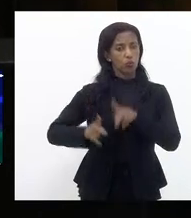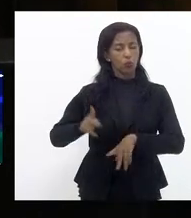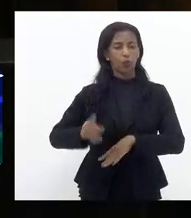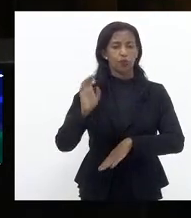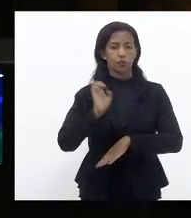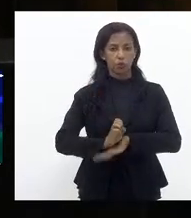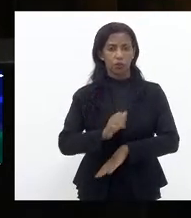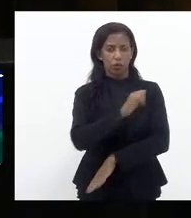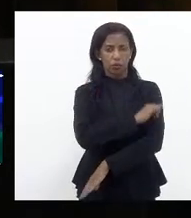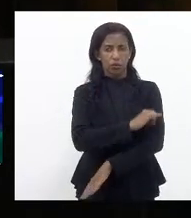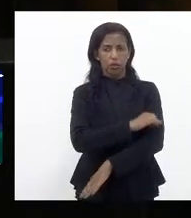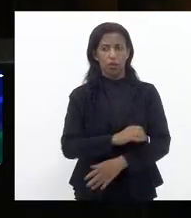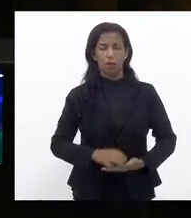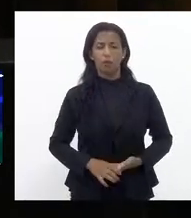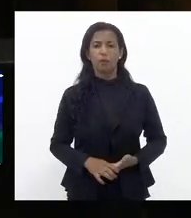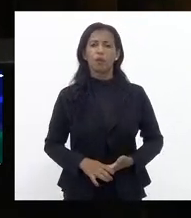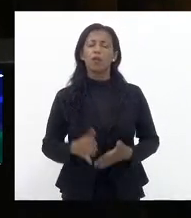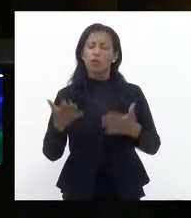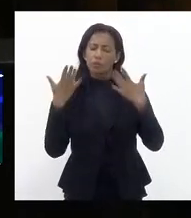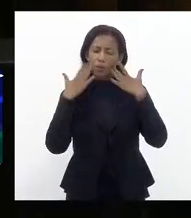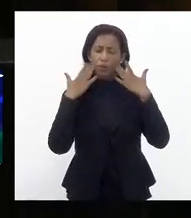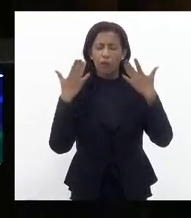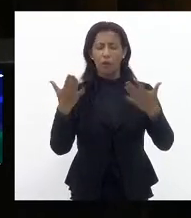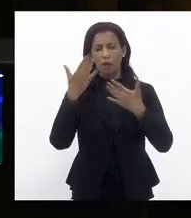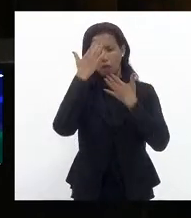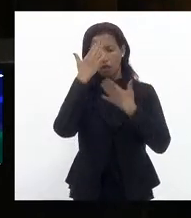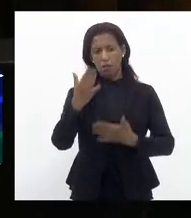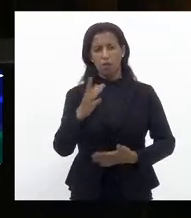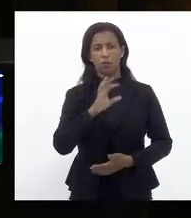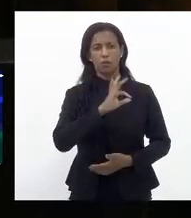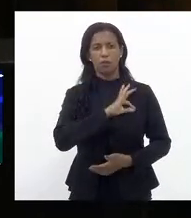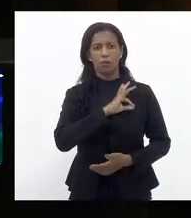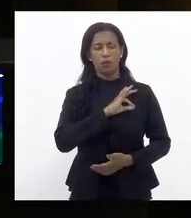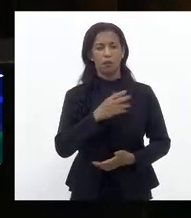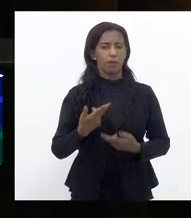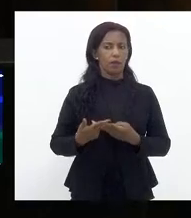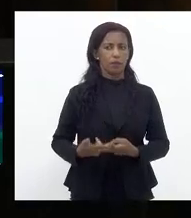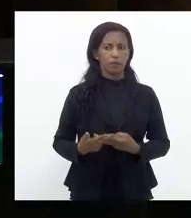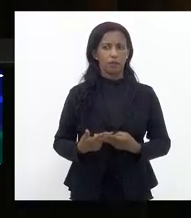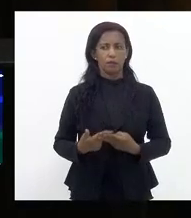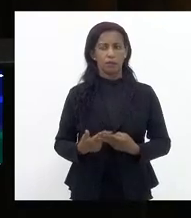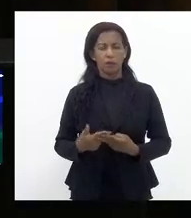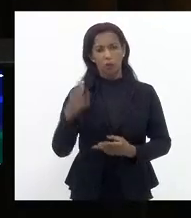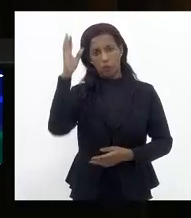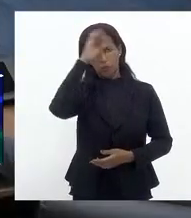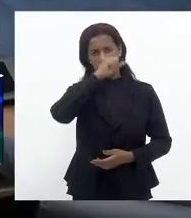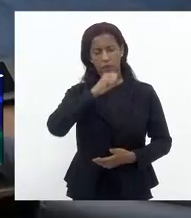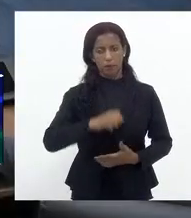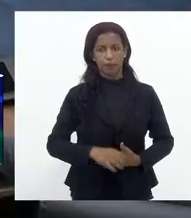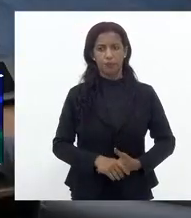Estado do Rio de Janeiro. Eu queria, portanto, fazer essa manifestação, agradecer ao deputado Marta Rocha pela paciência e compreensão.